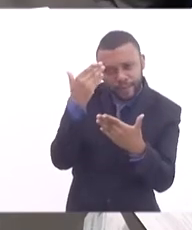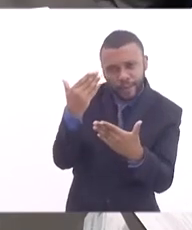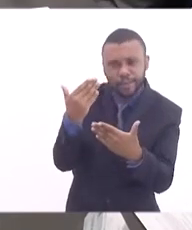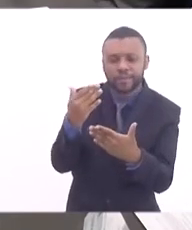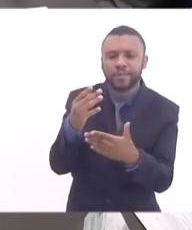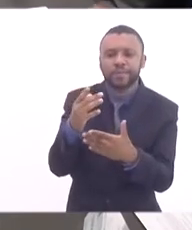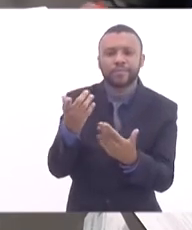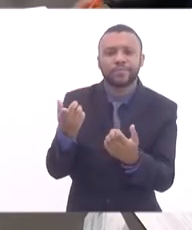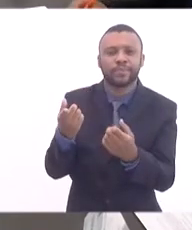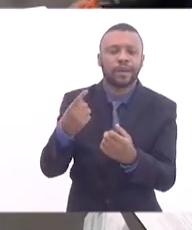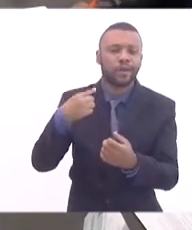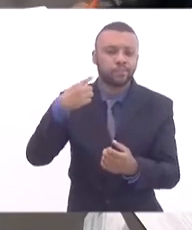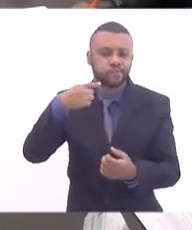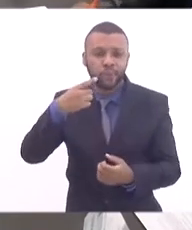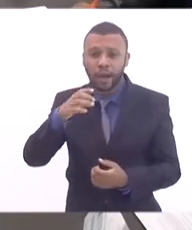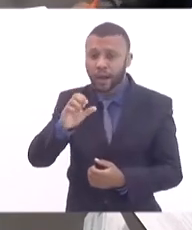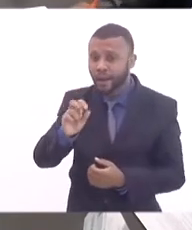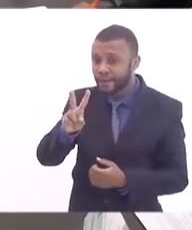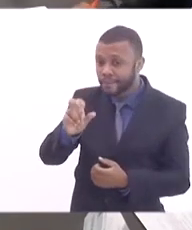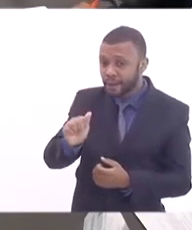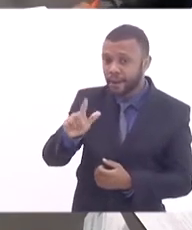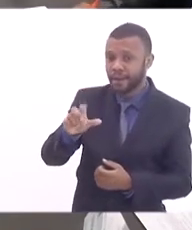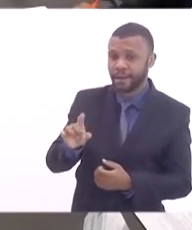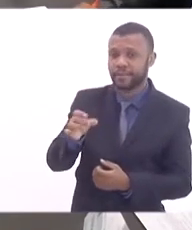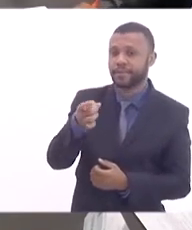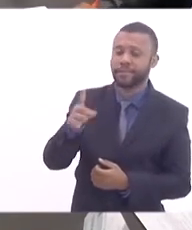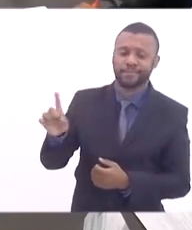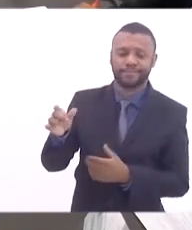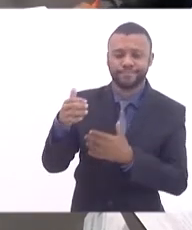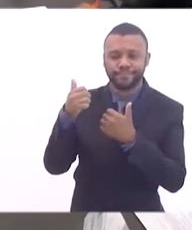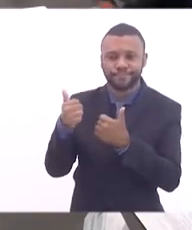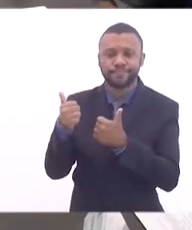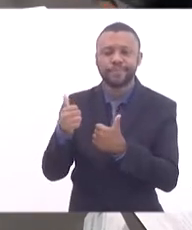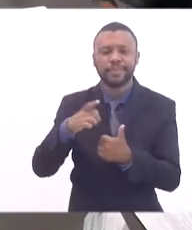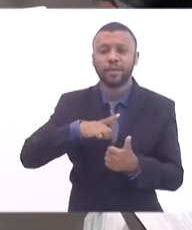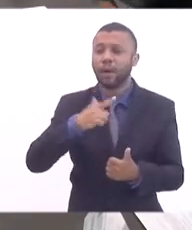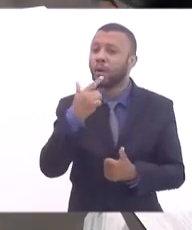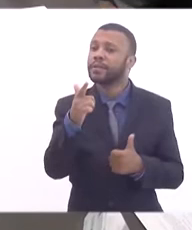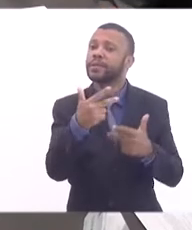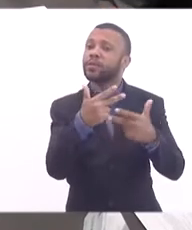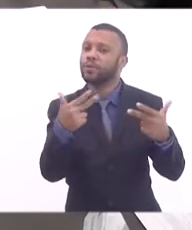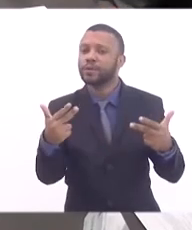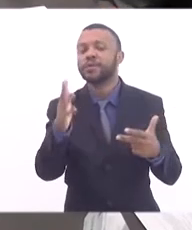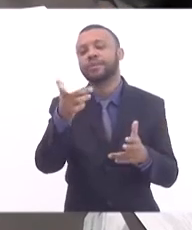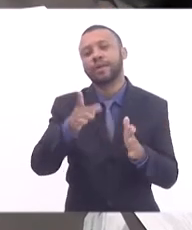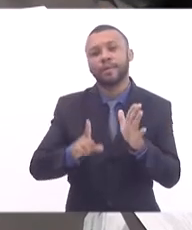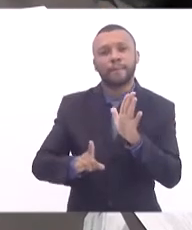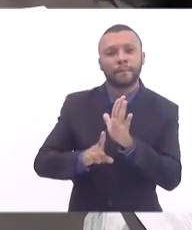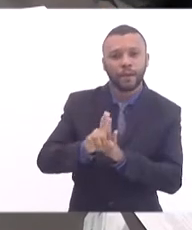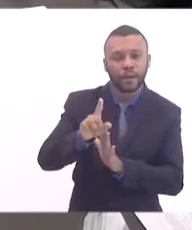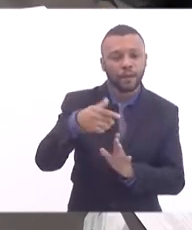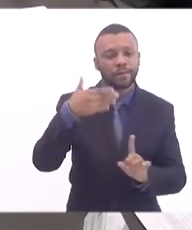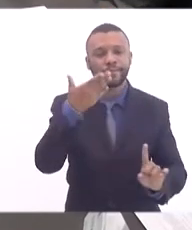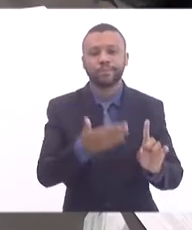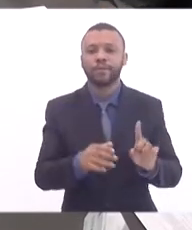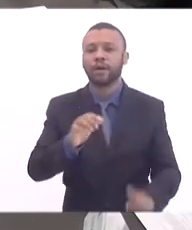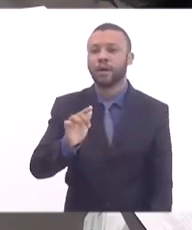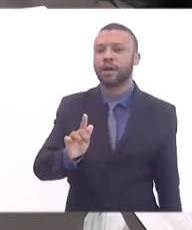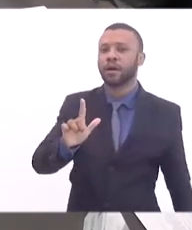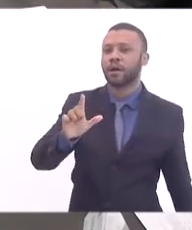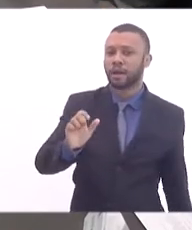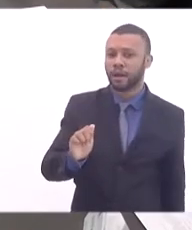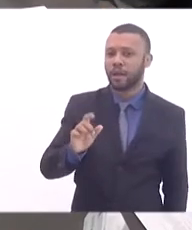e tem uma outra questão que já tinha levantado e eu vou passar para ele aí o Gladstone